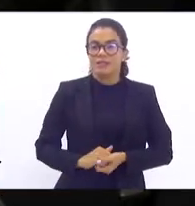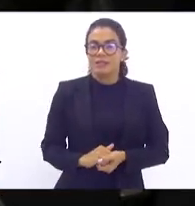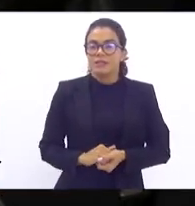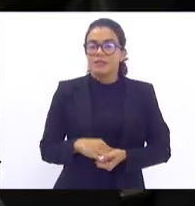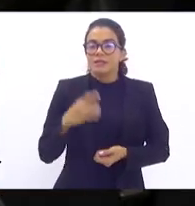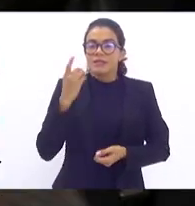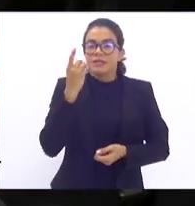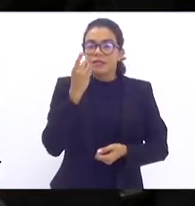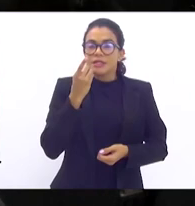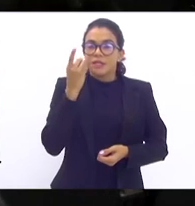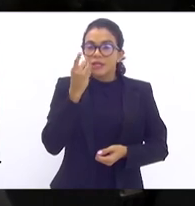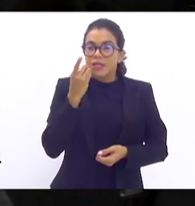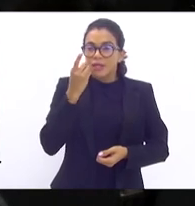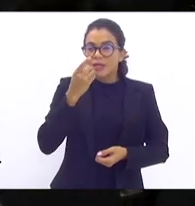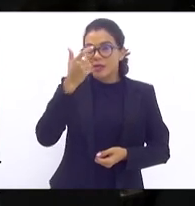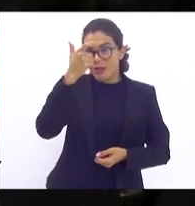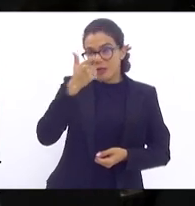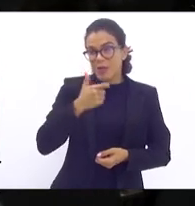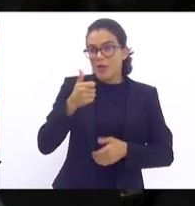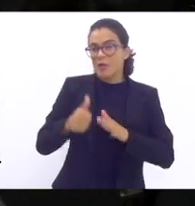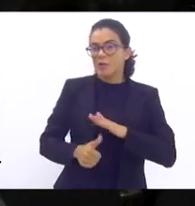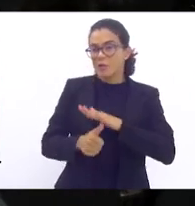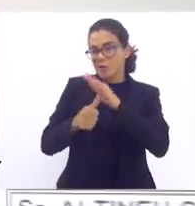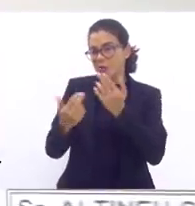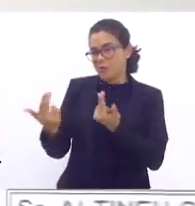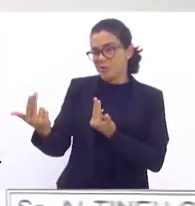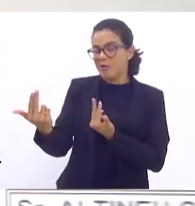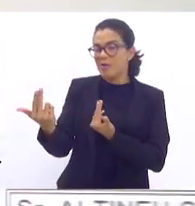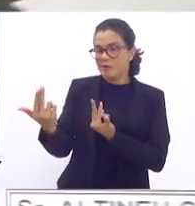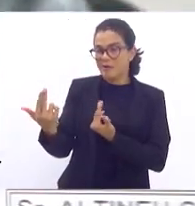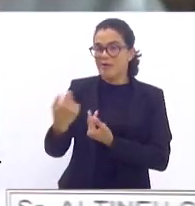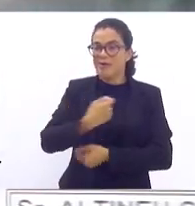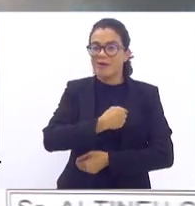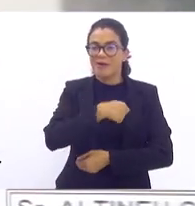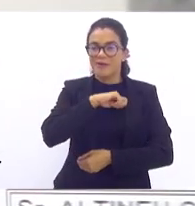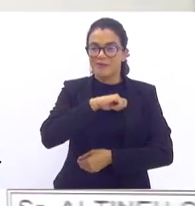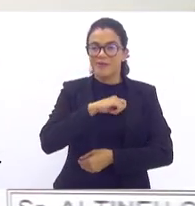Deputado eu sou liderado dele porque eu sou editor também entendeu